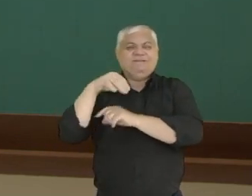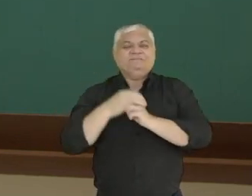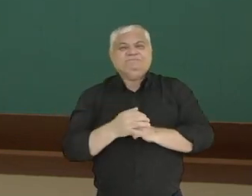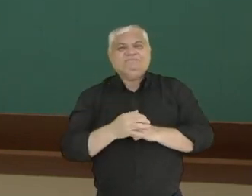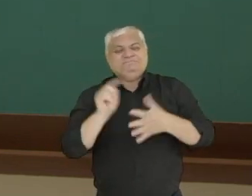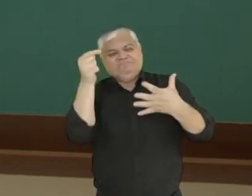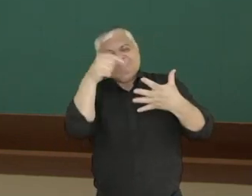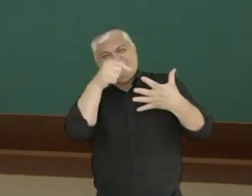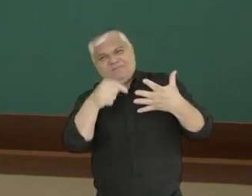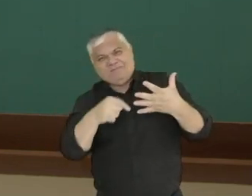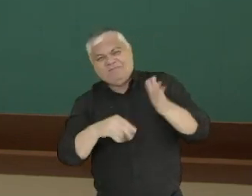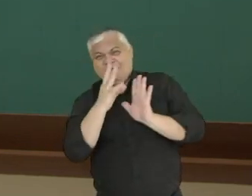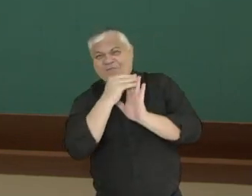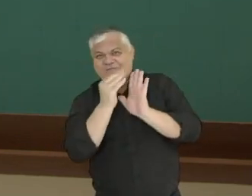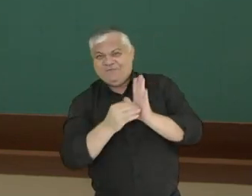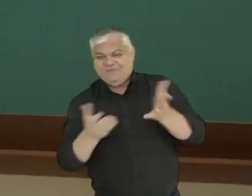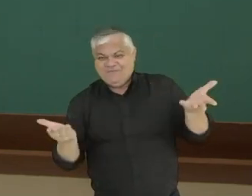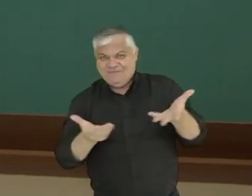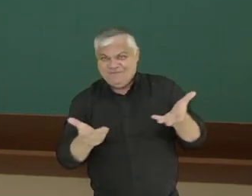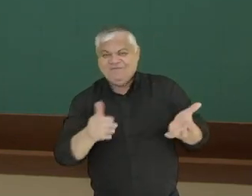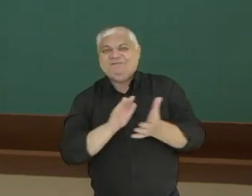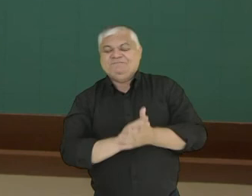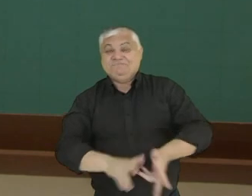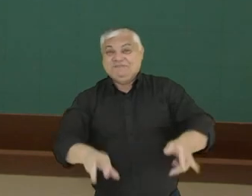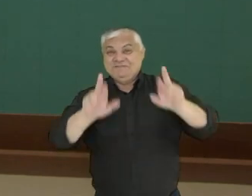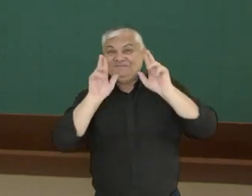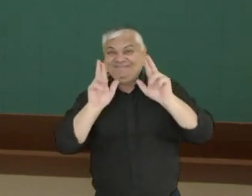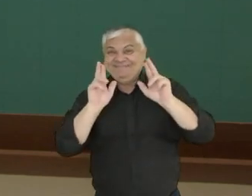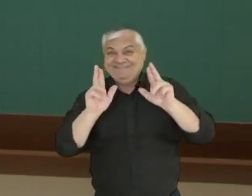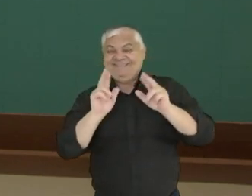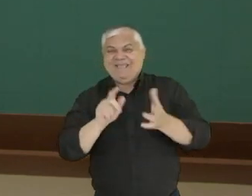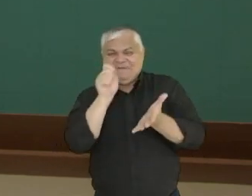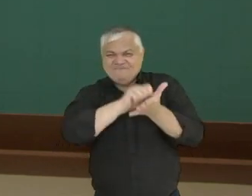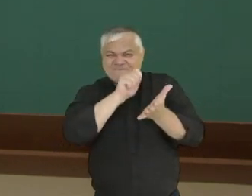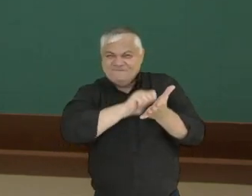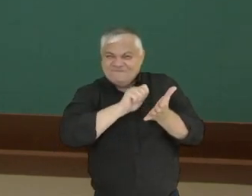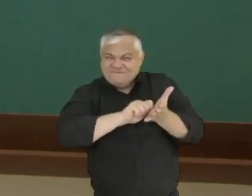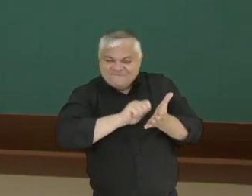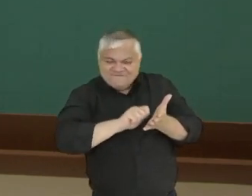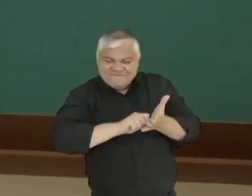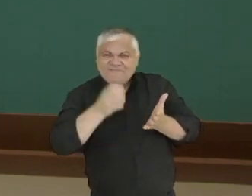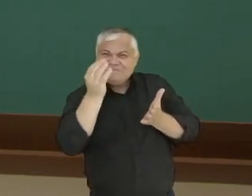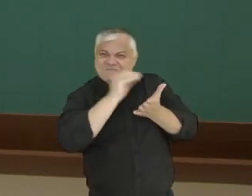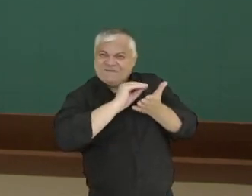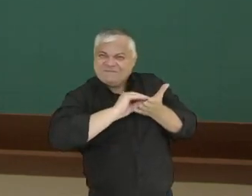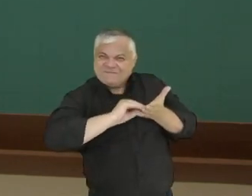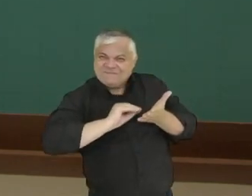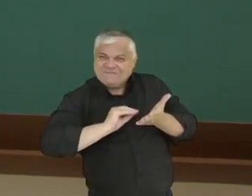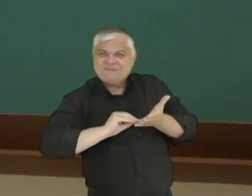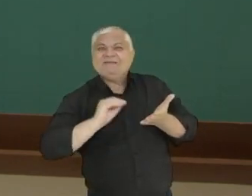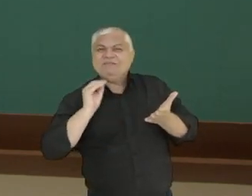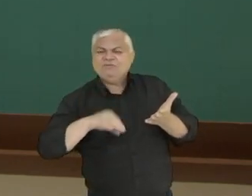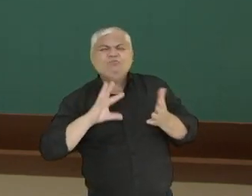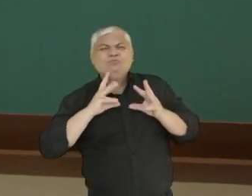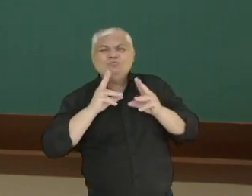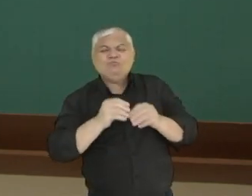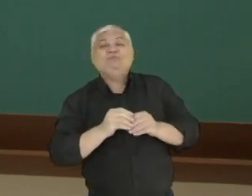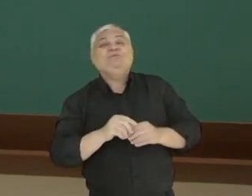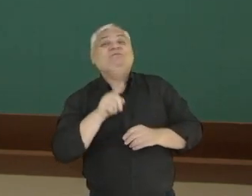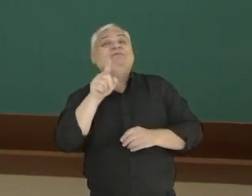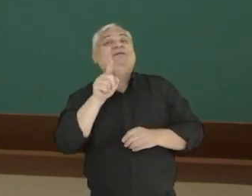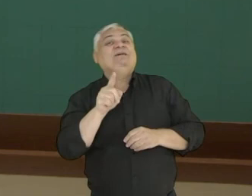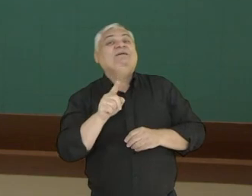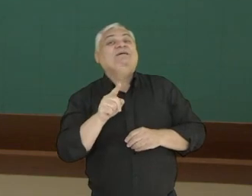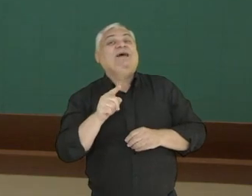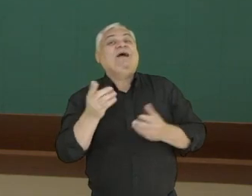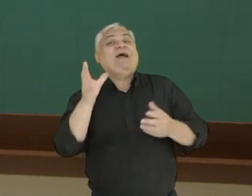os conteúdos abordados na aula de hoje. Espero que você tenha feito as anotações aí no seu caderno, tenha colocado tudo aí que você